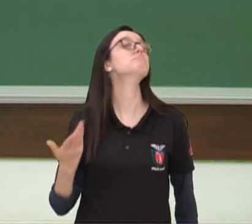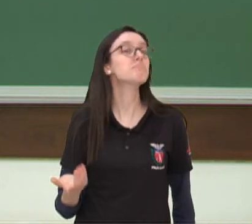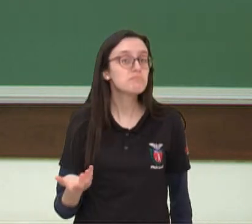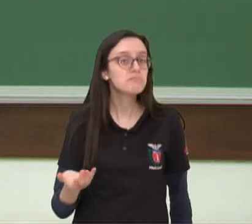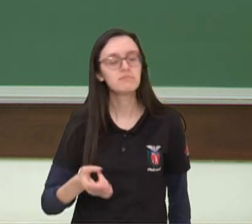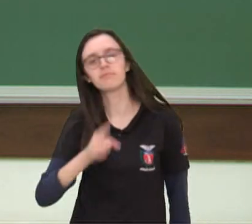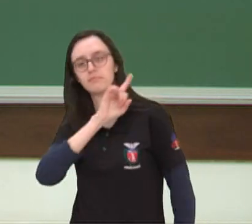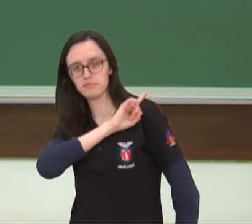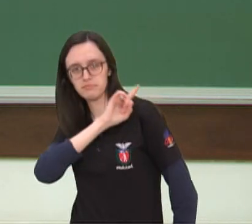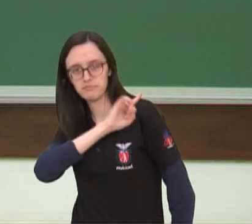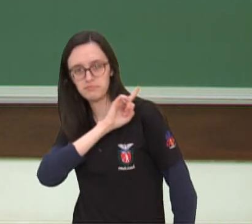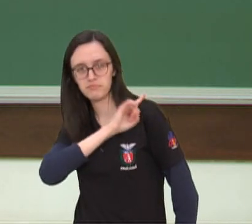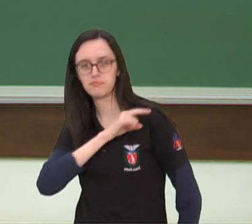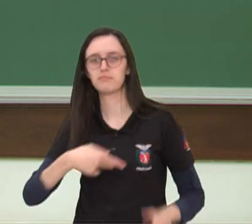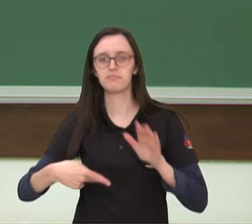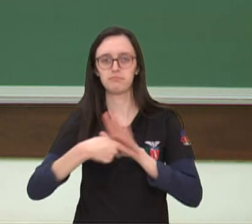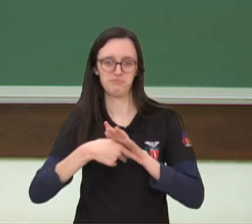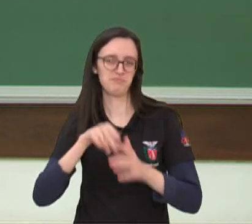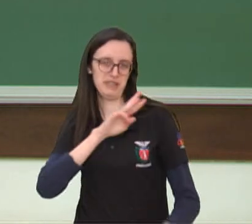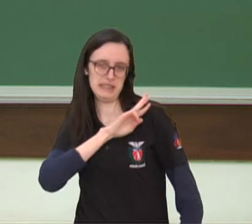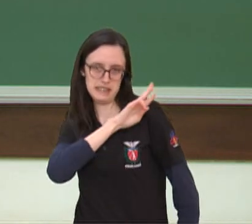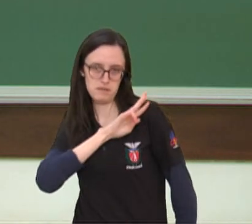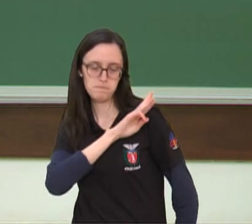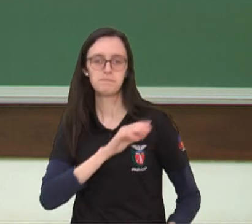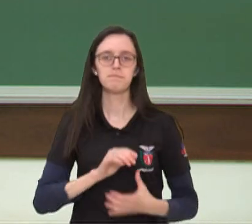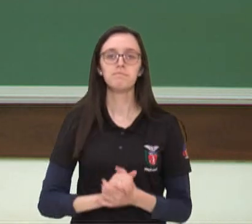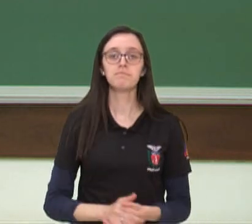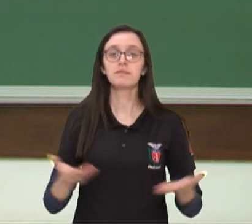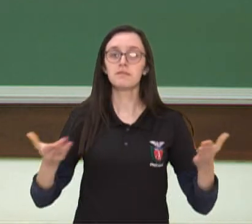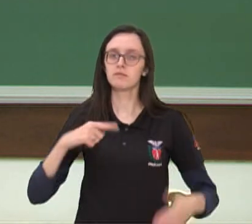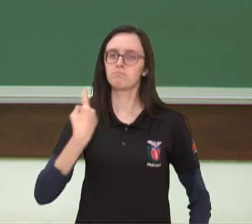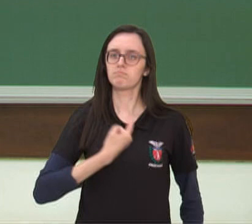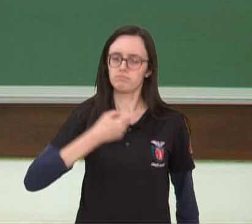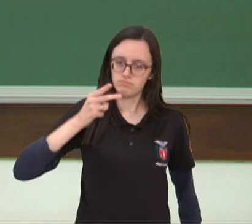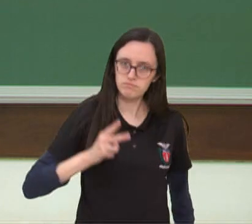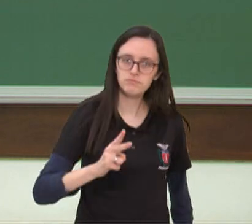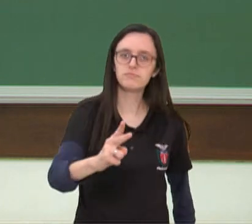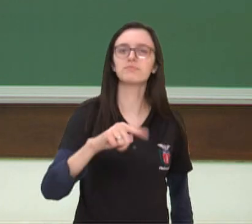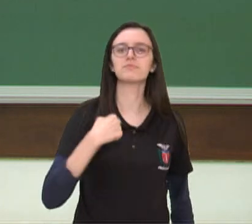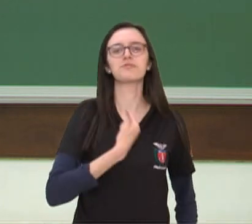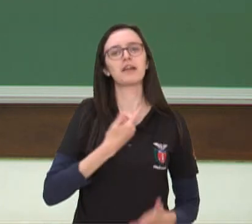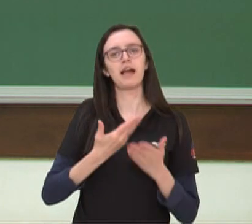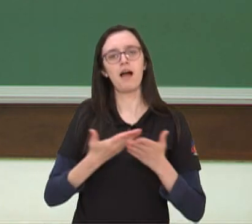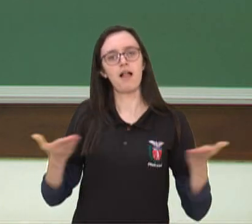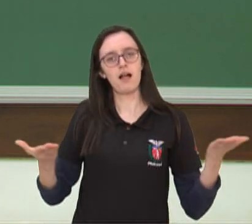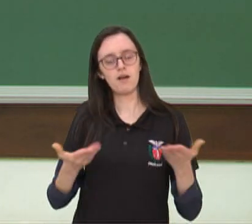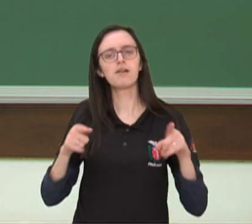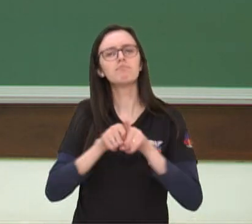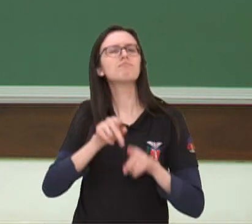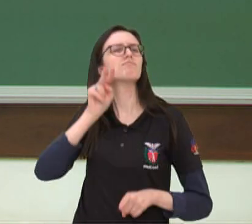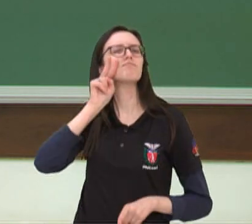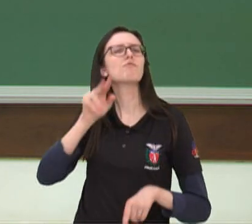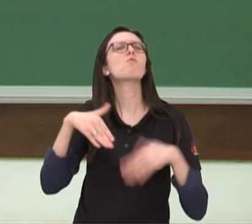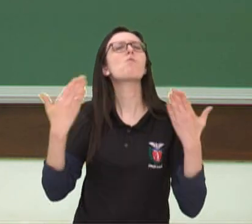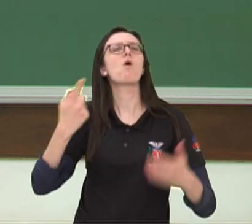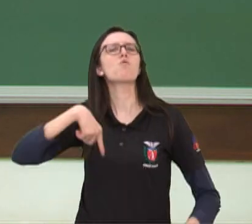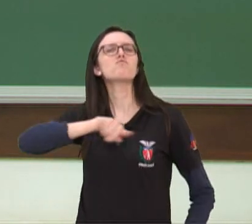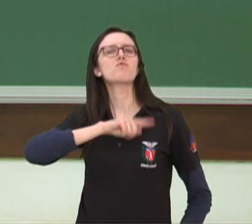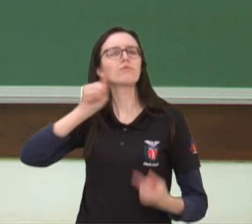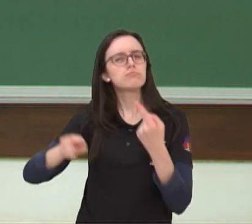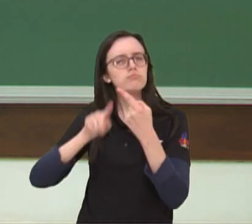aí na primeira série do ensino médio. Vamos dar continuidade às nossas aulas e ver quais são os